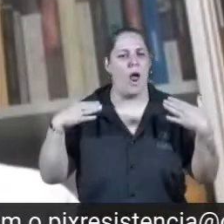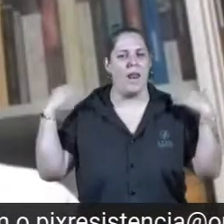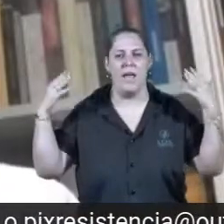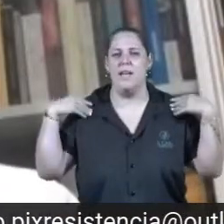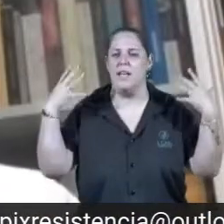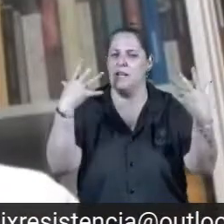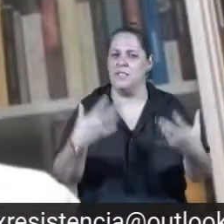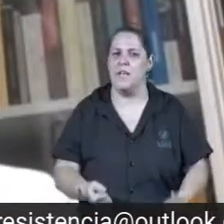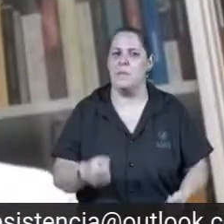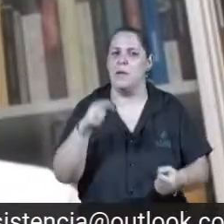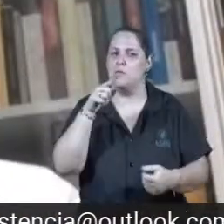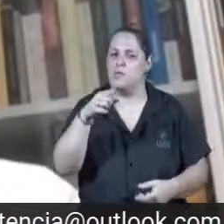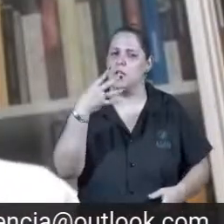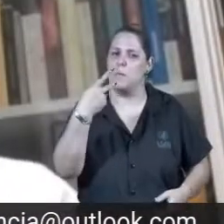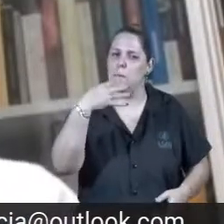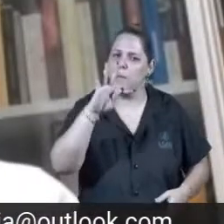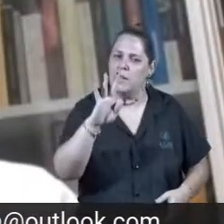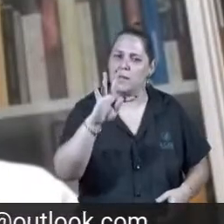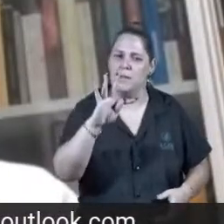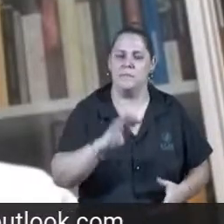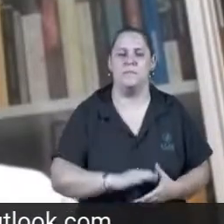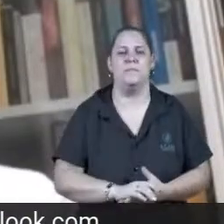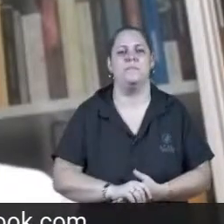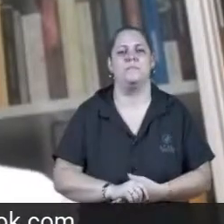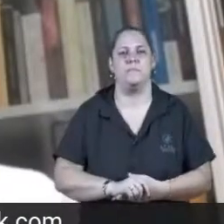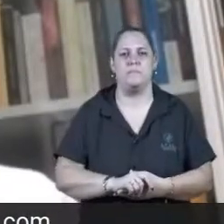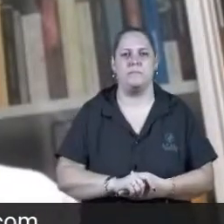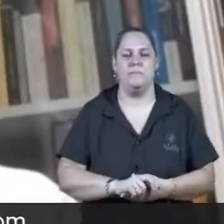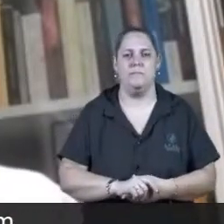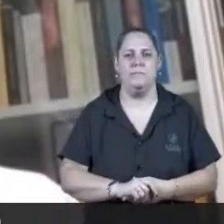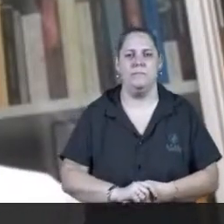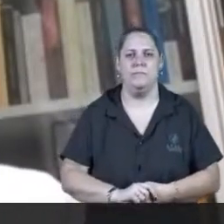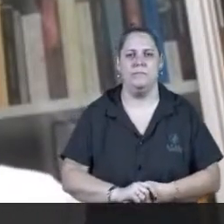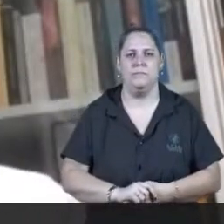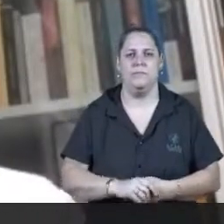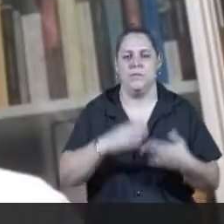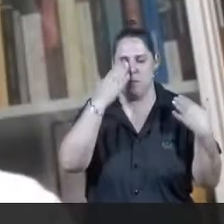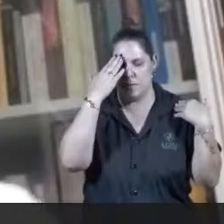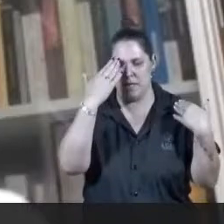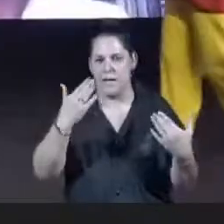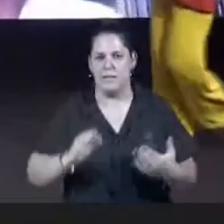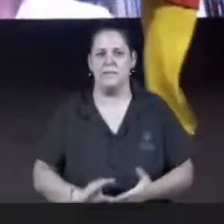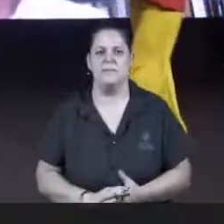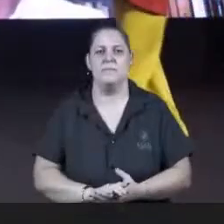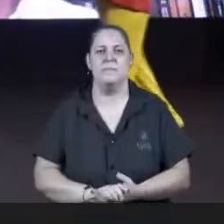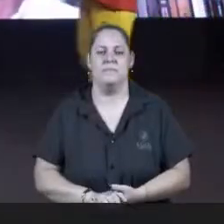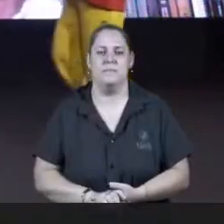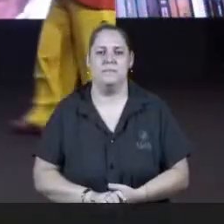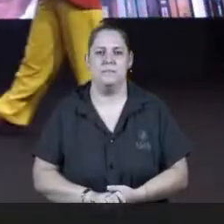gente recebe você na nossa bancada e no nosso partido. Muito obrigado.